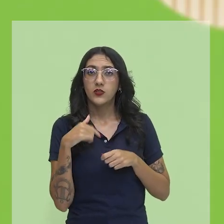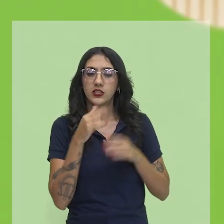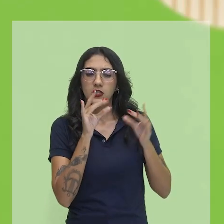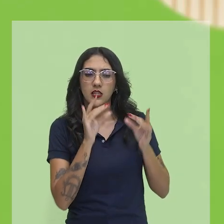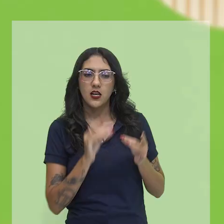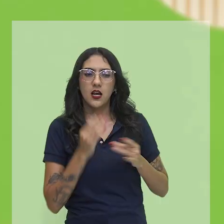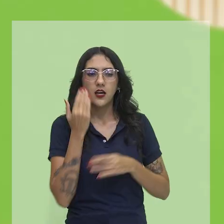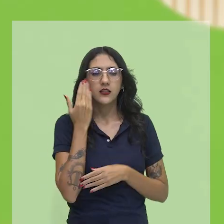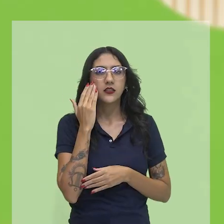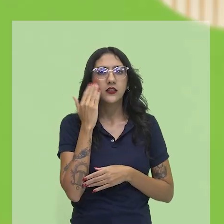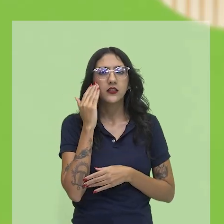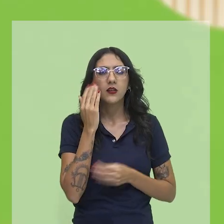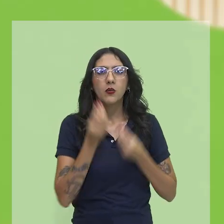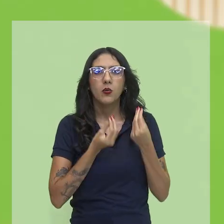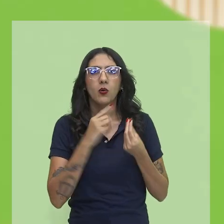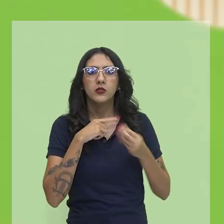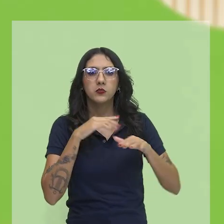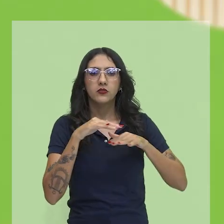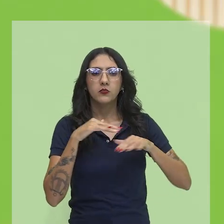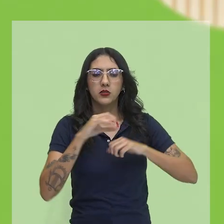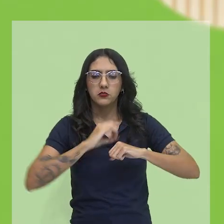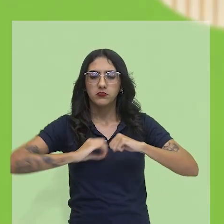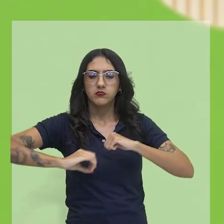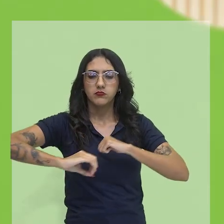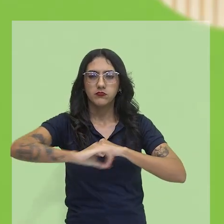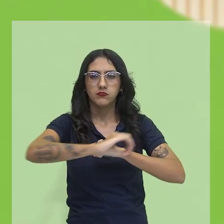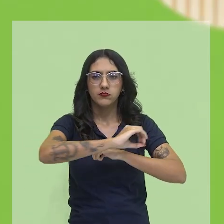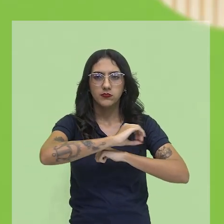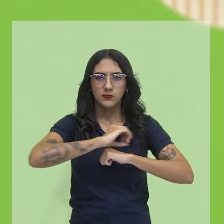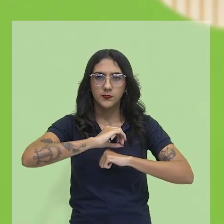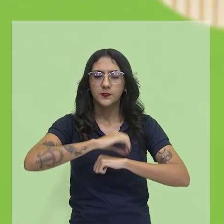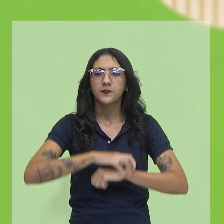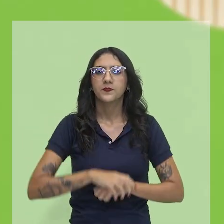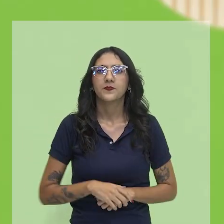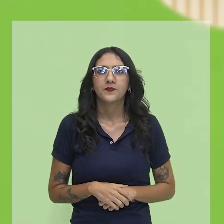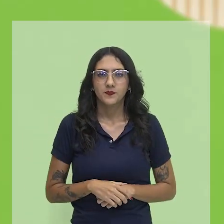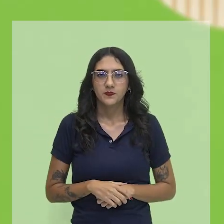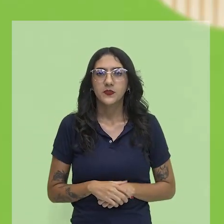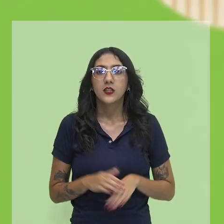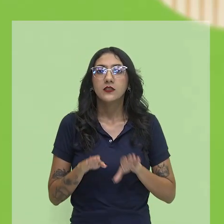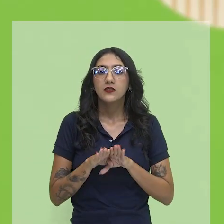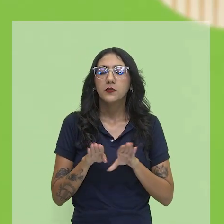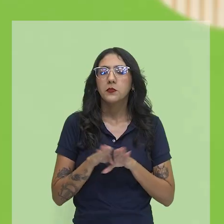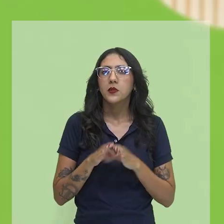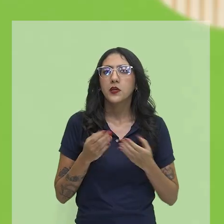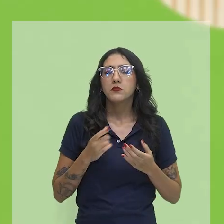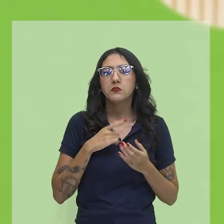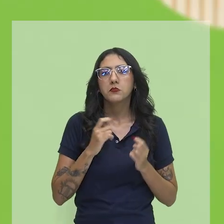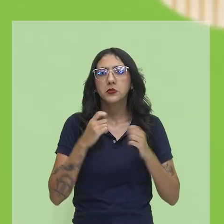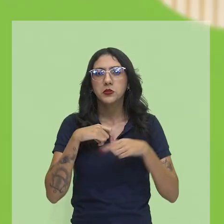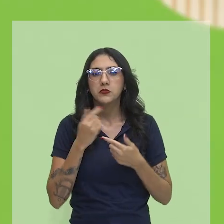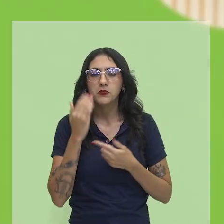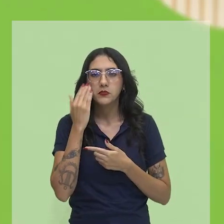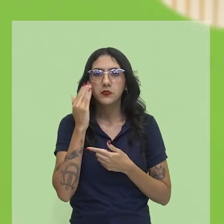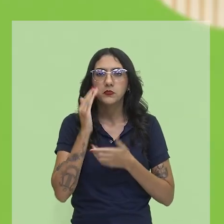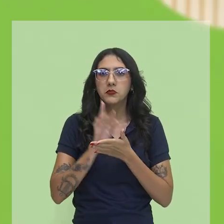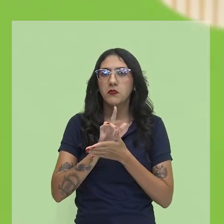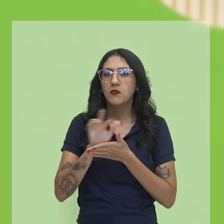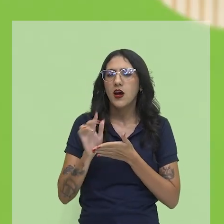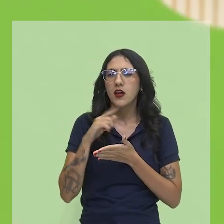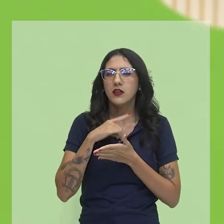os movimentos planetários. E ela só foi possível também graças ao abandono daquele modelo que se